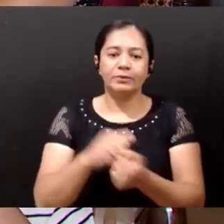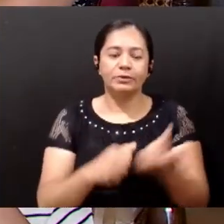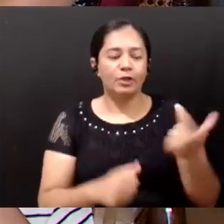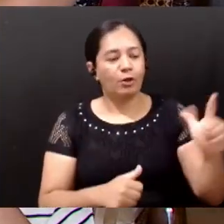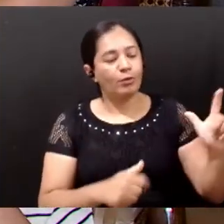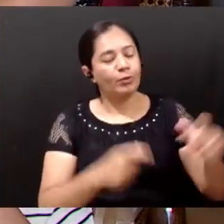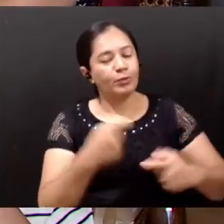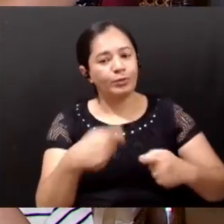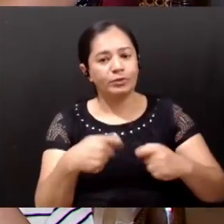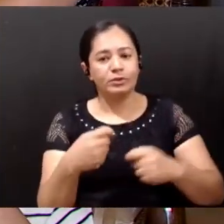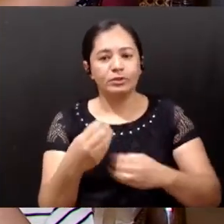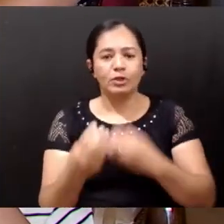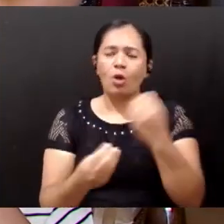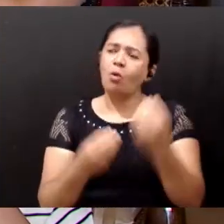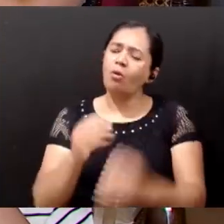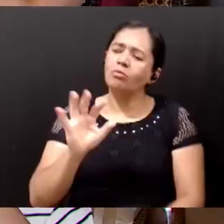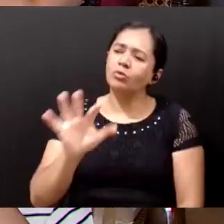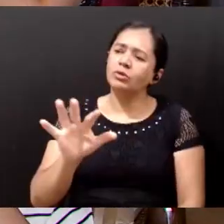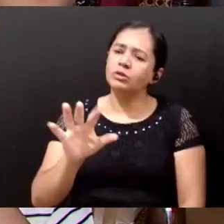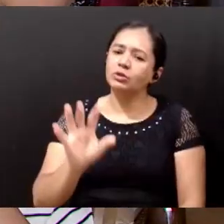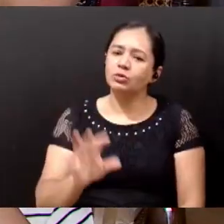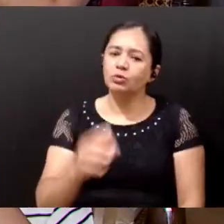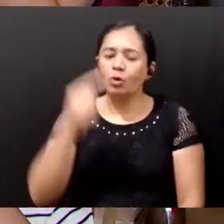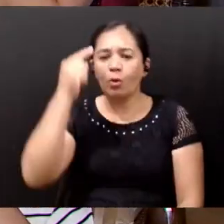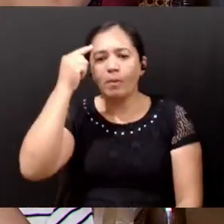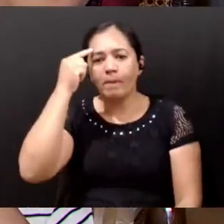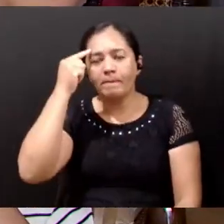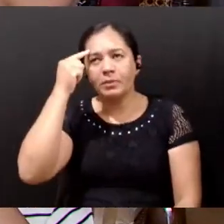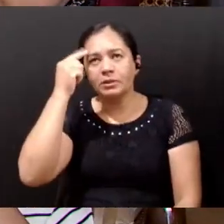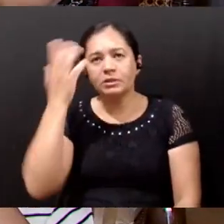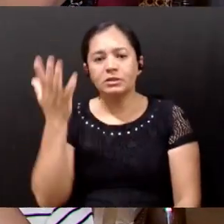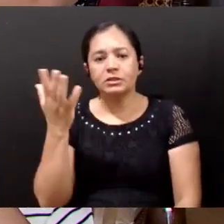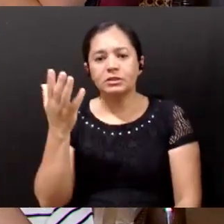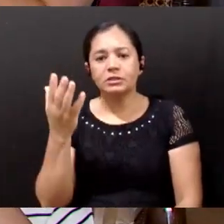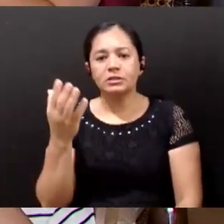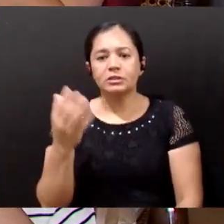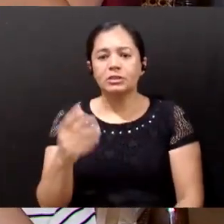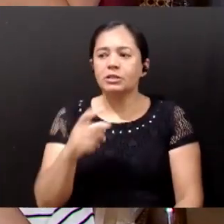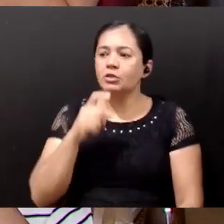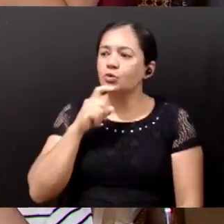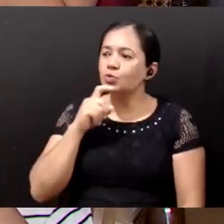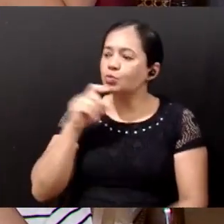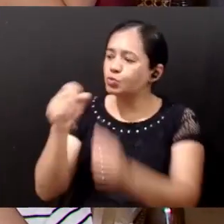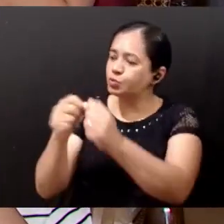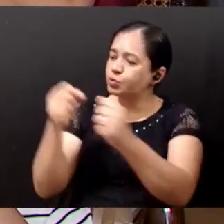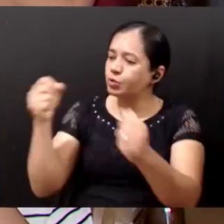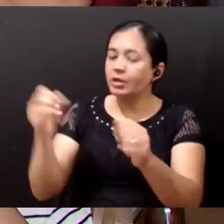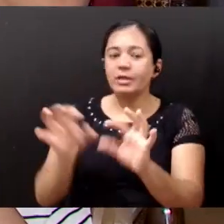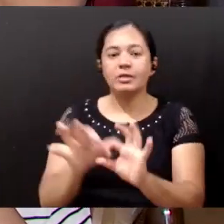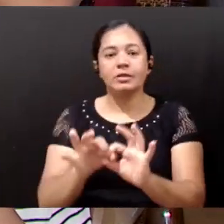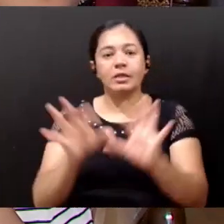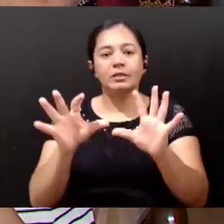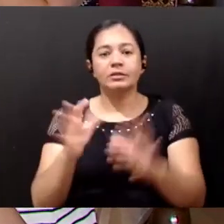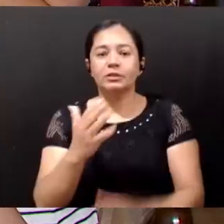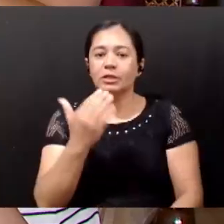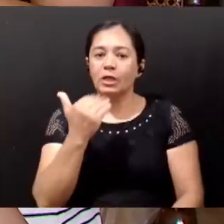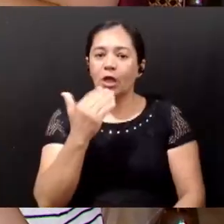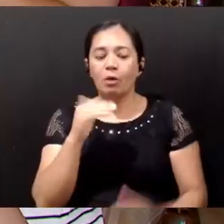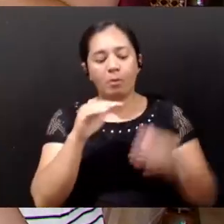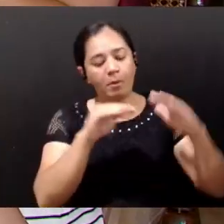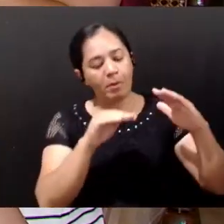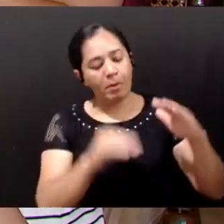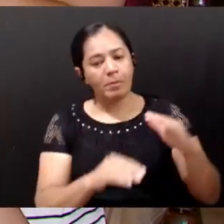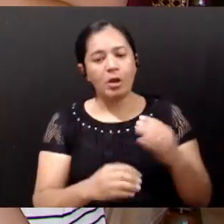é isso de pensar em ter uma geladeira, em dispor esses alimentos? Que tipo de alimentos